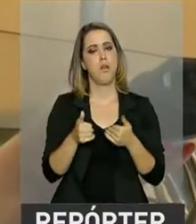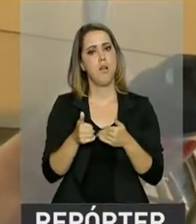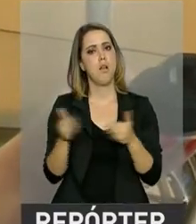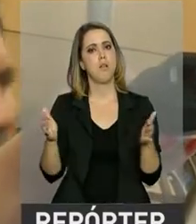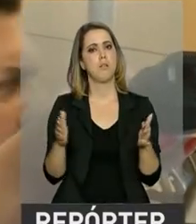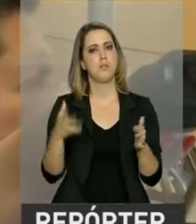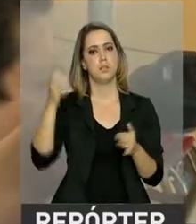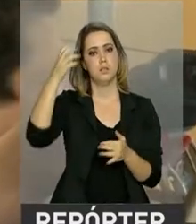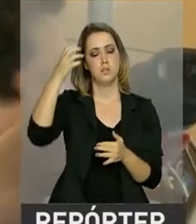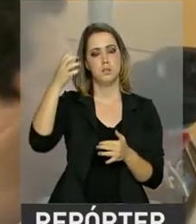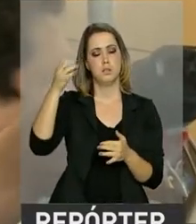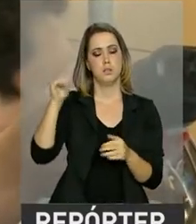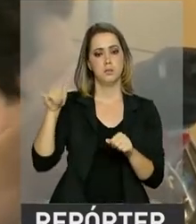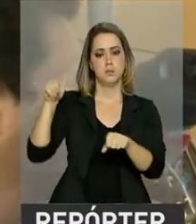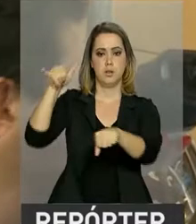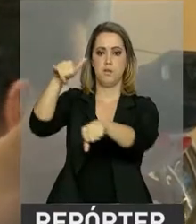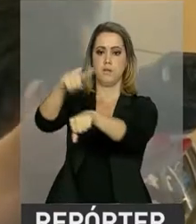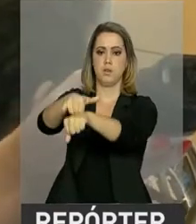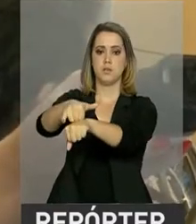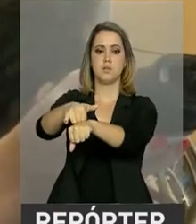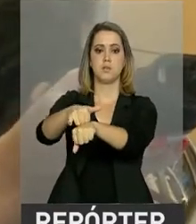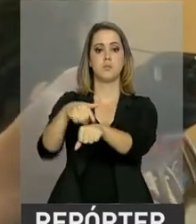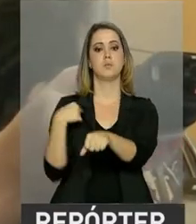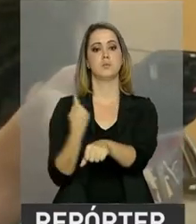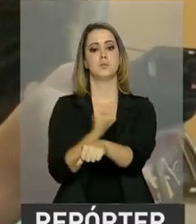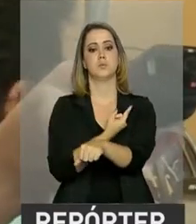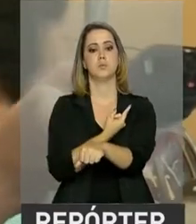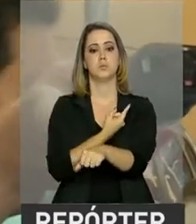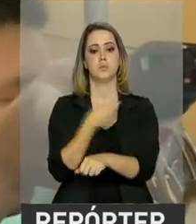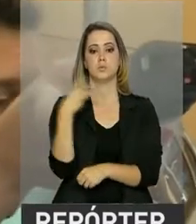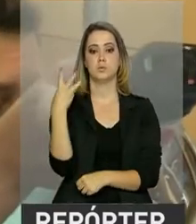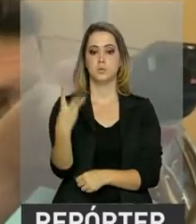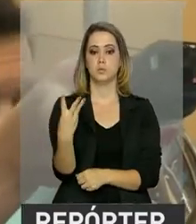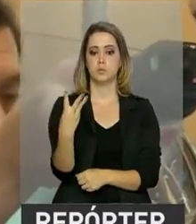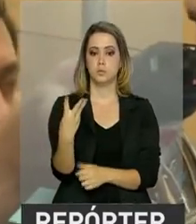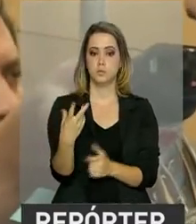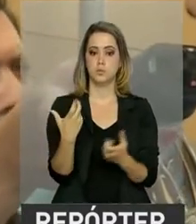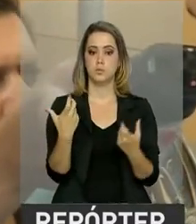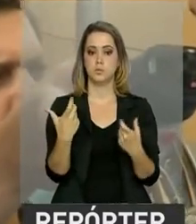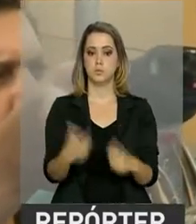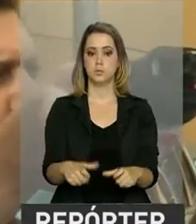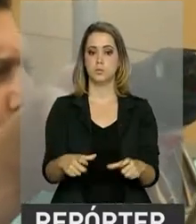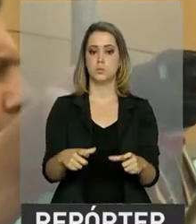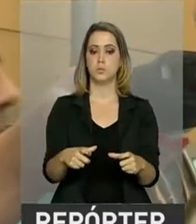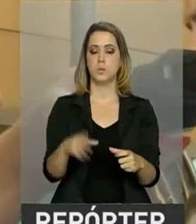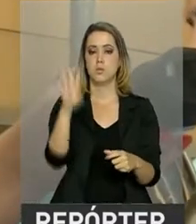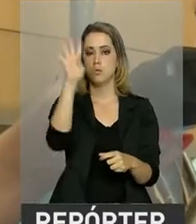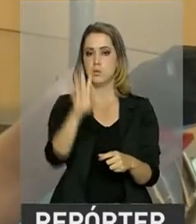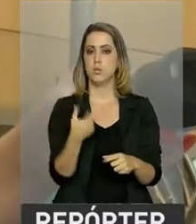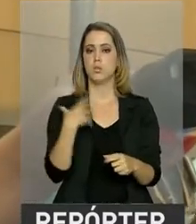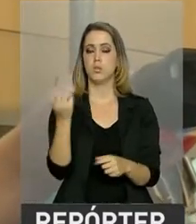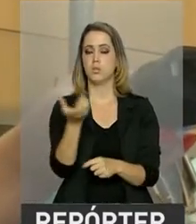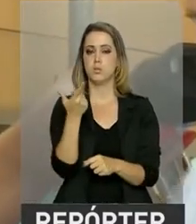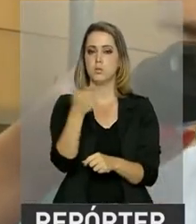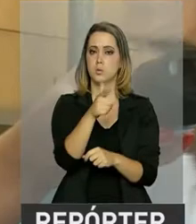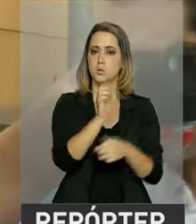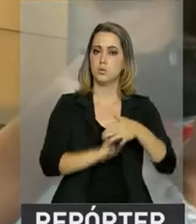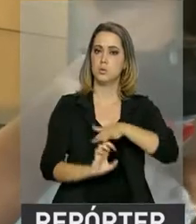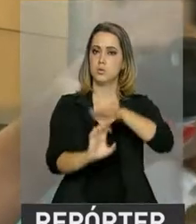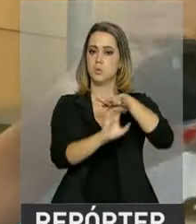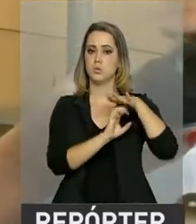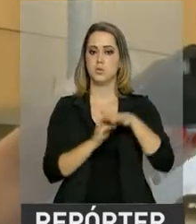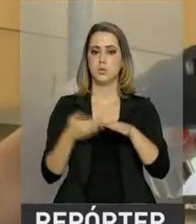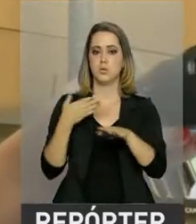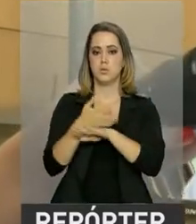para a aviação civil. Nós somos o terceiro maior mercado de aviação civil do mundo e queremos que outras empresas internacionais venham explorar